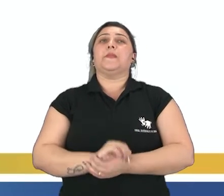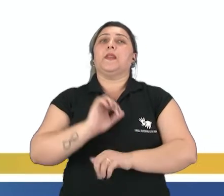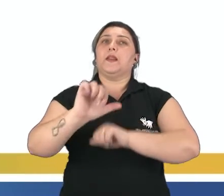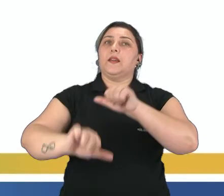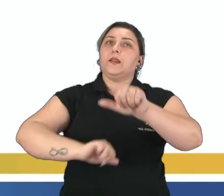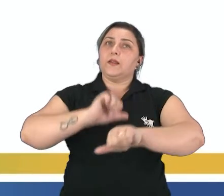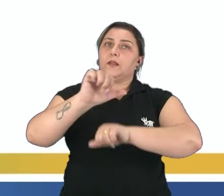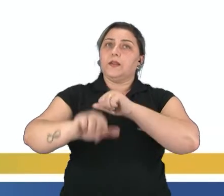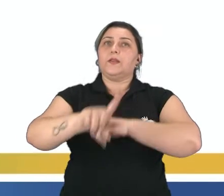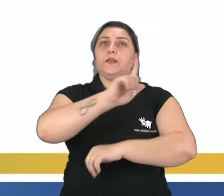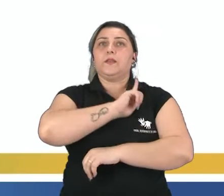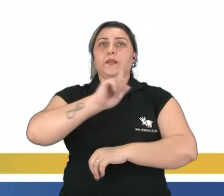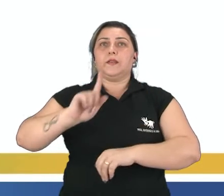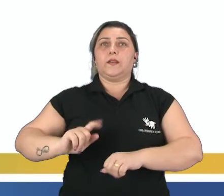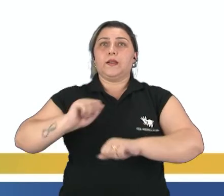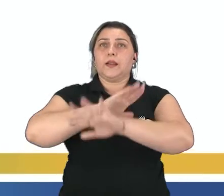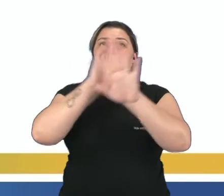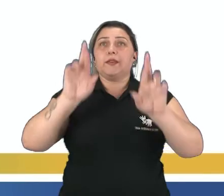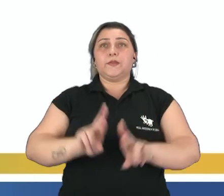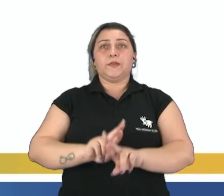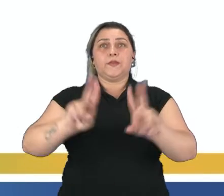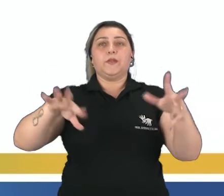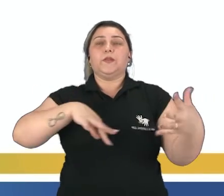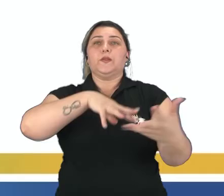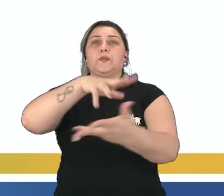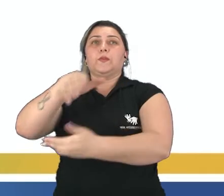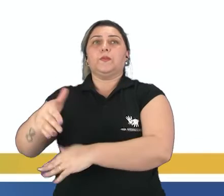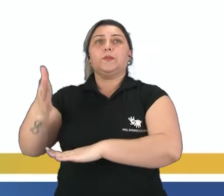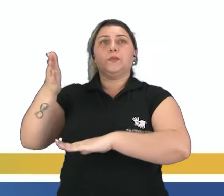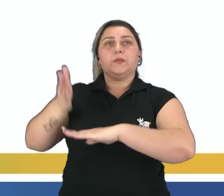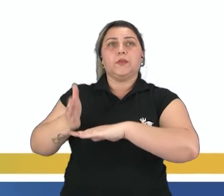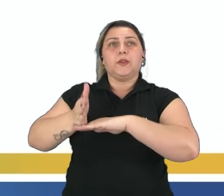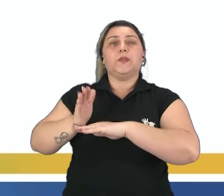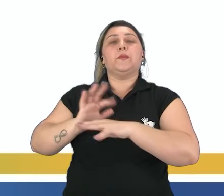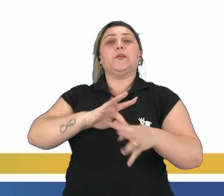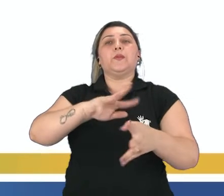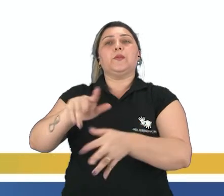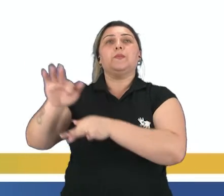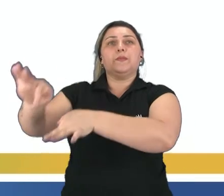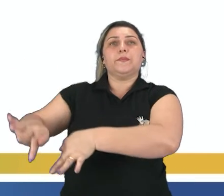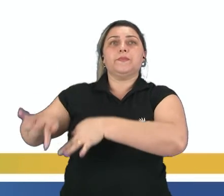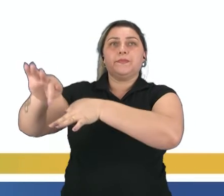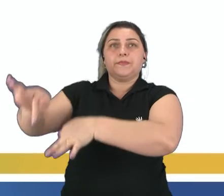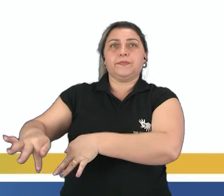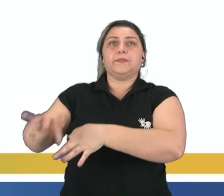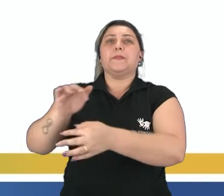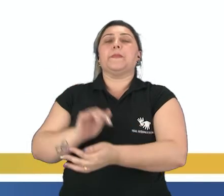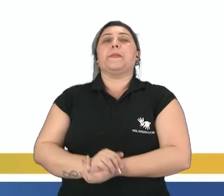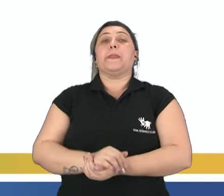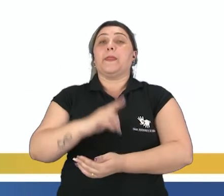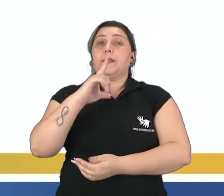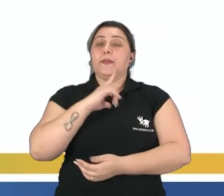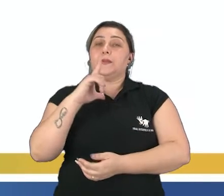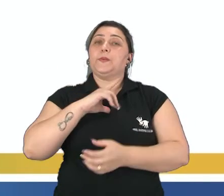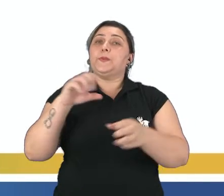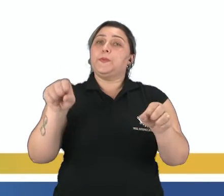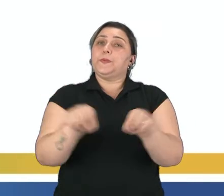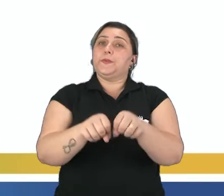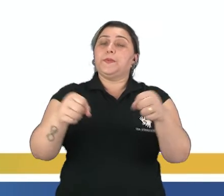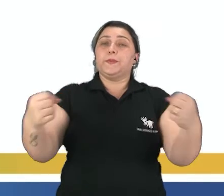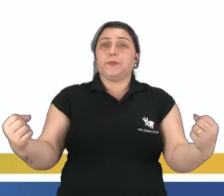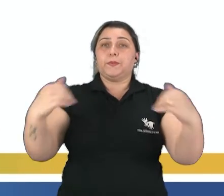mudanças na forma de governar tornaram mais claras as diferenças entre o mundo moderno e o mundo feudal. Então a gente tem um